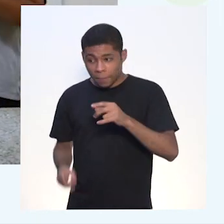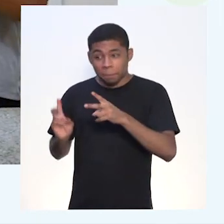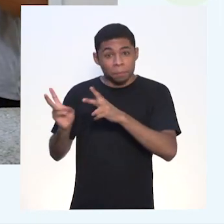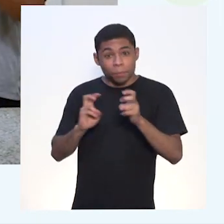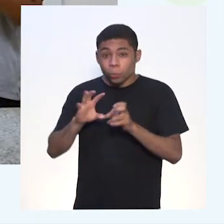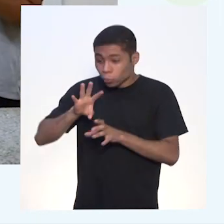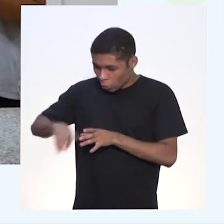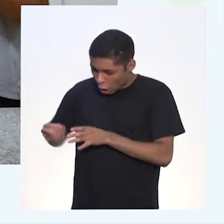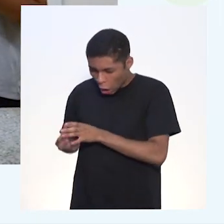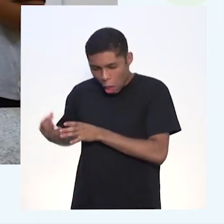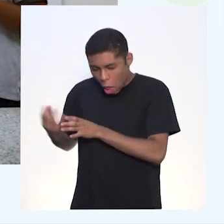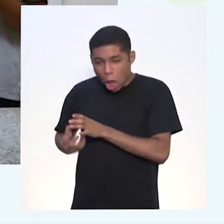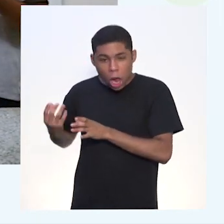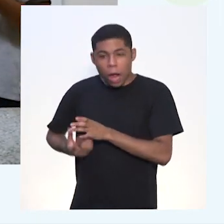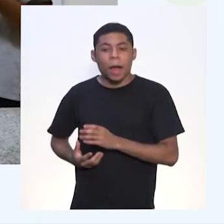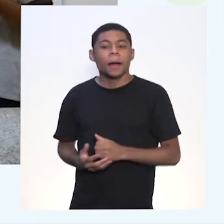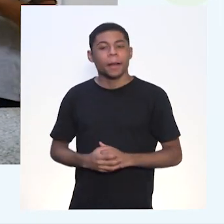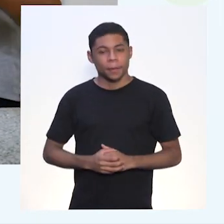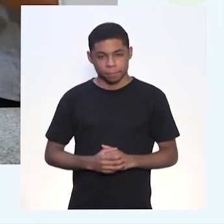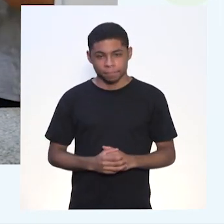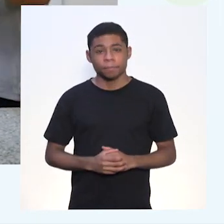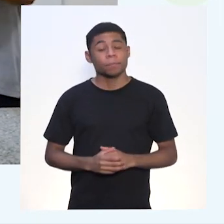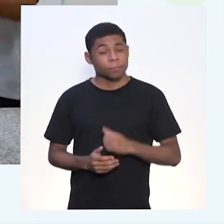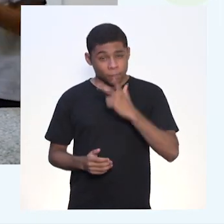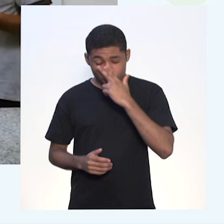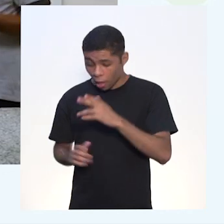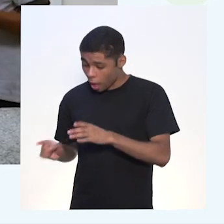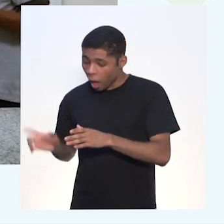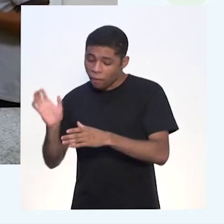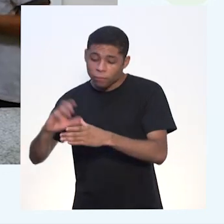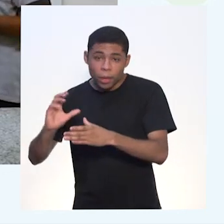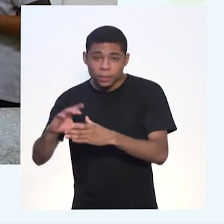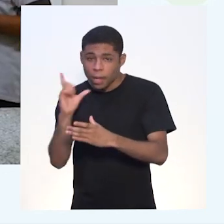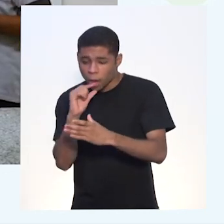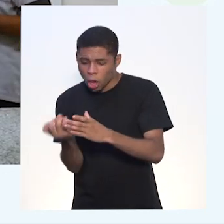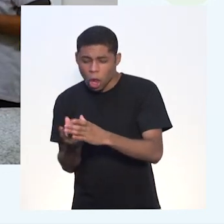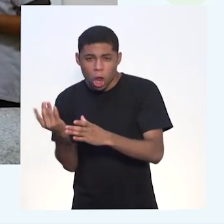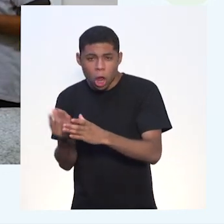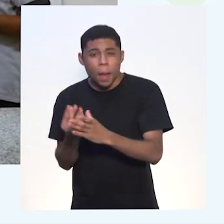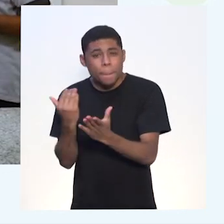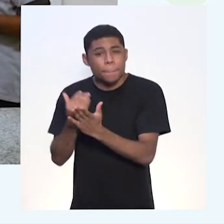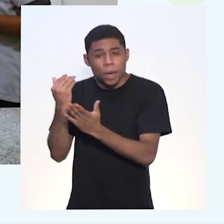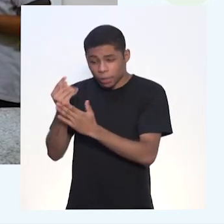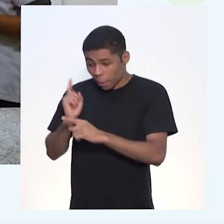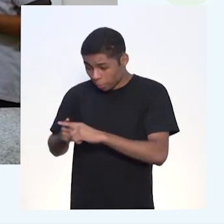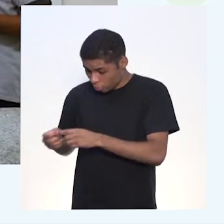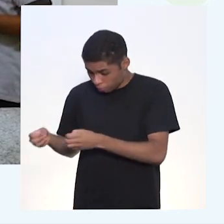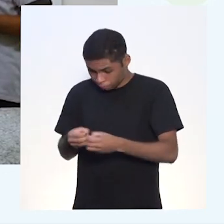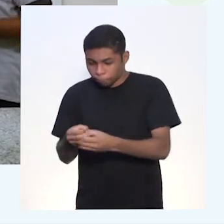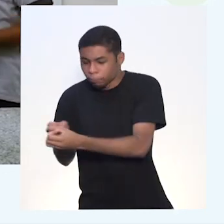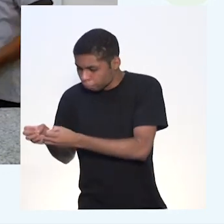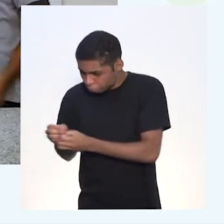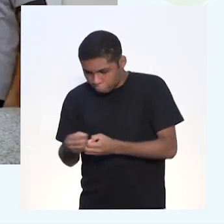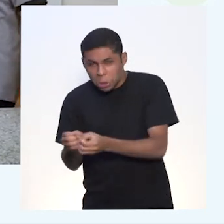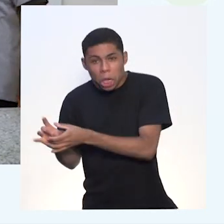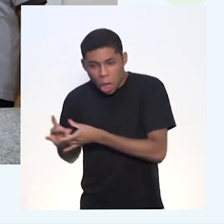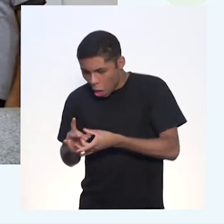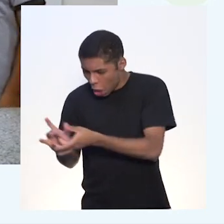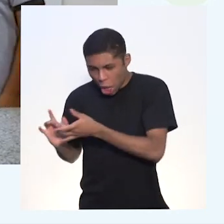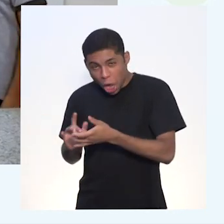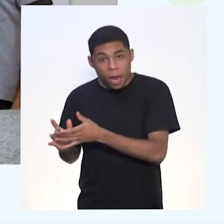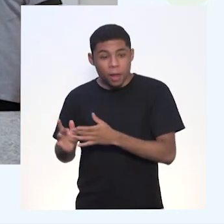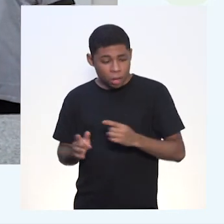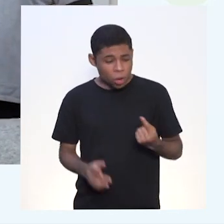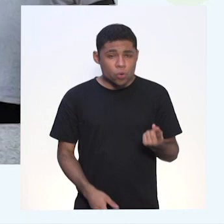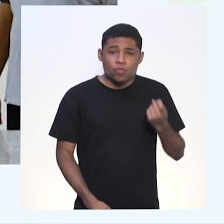os pedacinhos. Como se a água agora pudesse entrar em contato com todo o material quando ele está triturado, né? É interessante até essa sua fala, porque daí faz